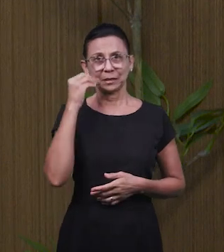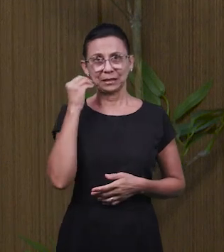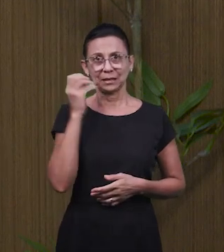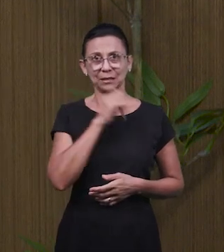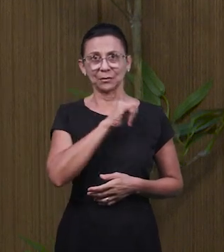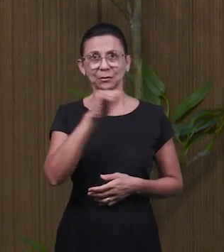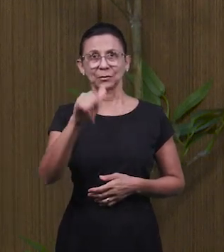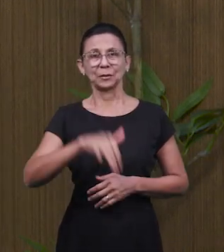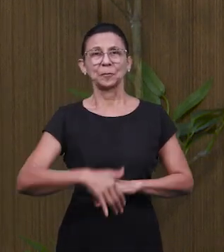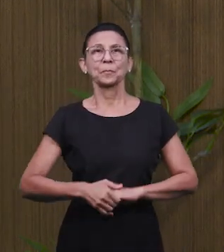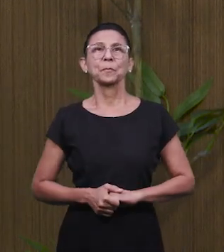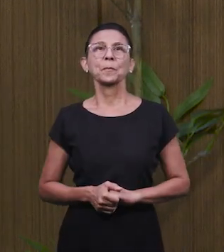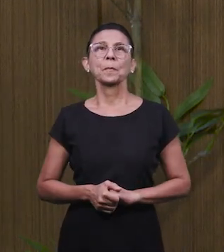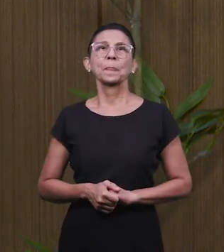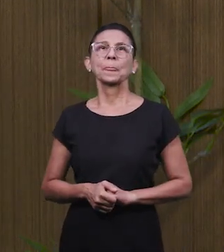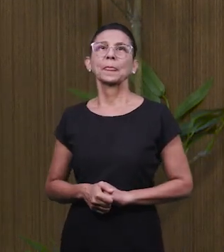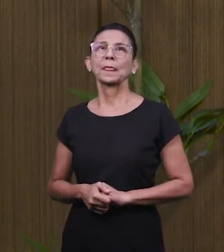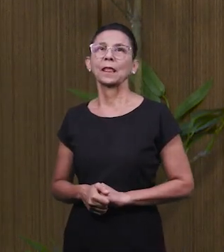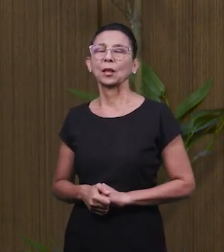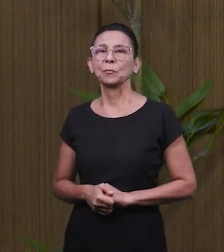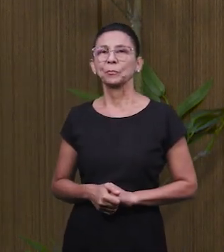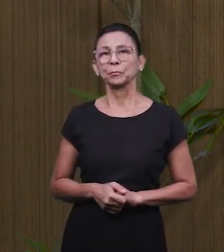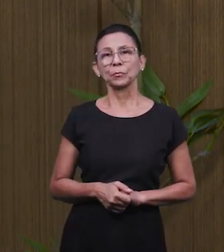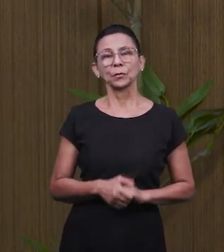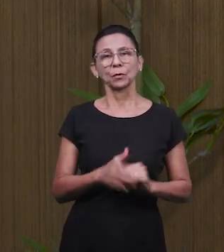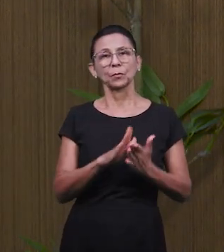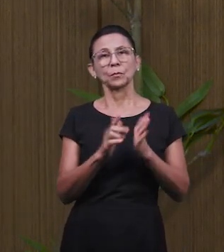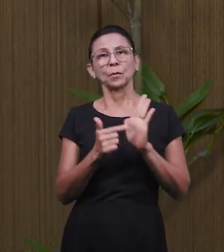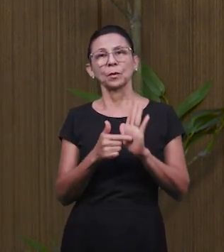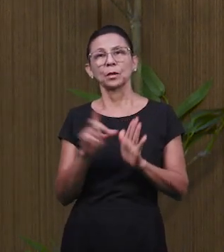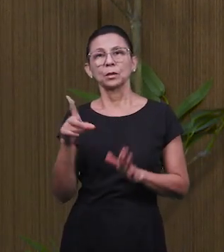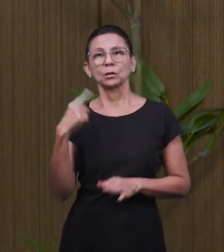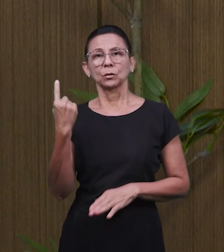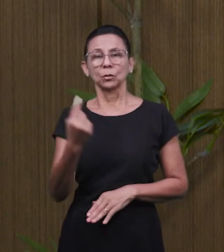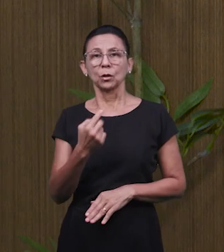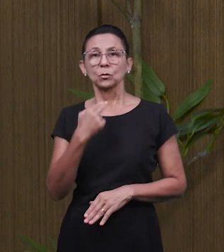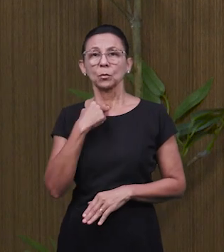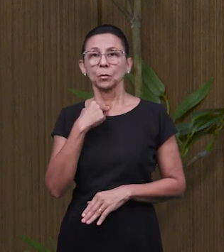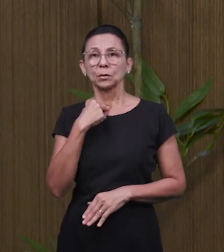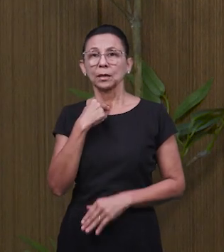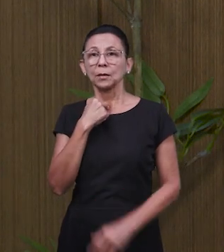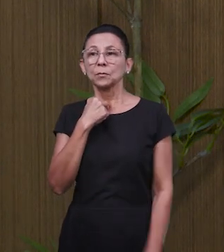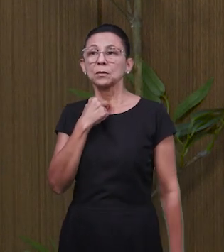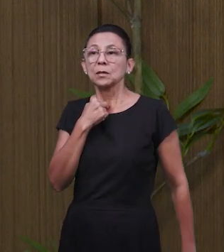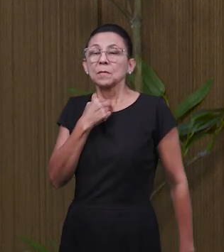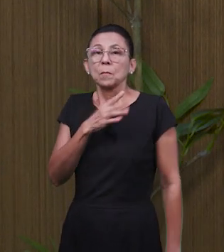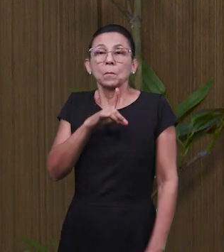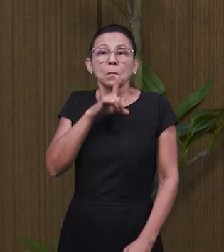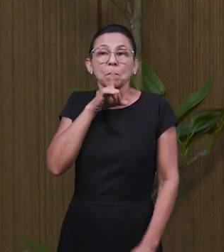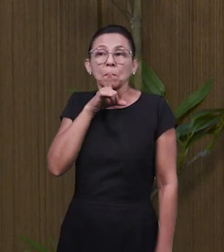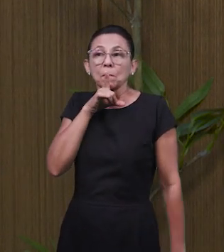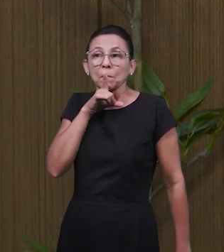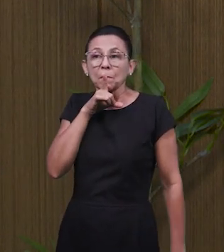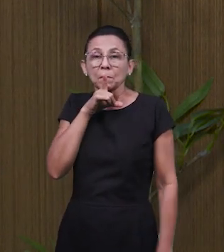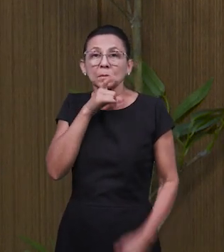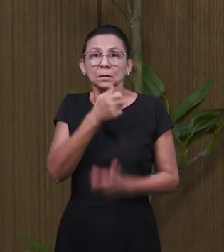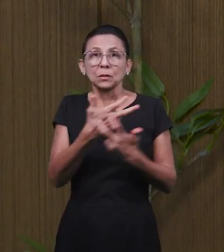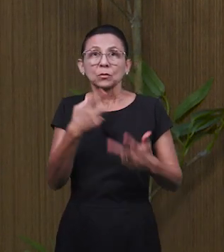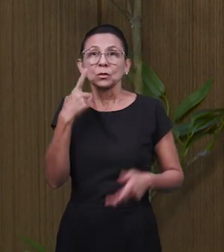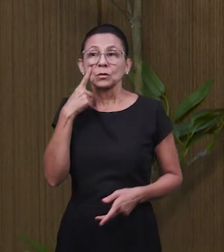para contar. Os apóstolos servem assim: nós não podemos nos calar acerca do que nós temos visto e do que nós